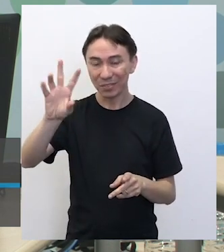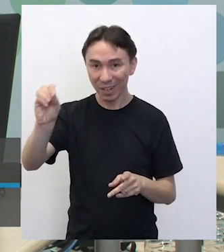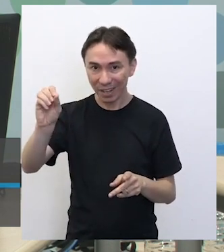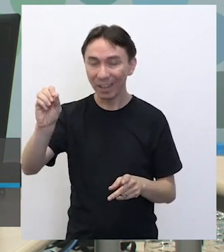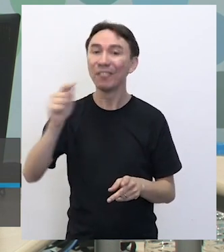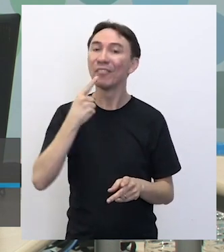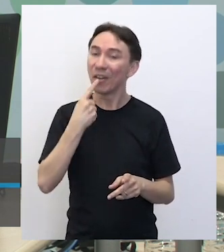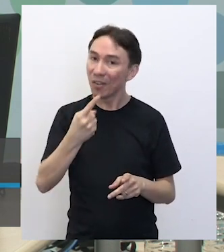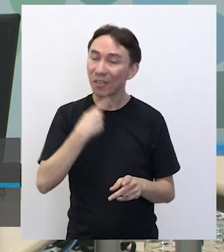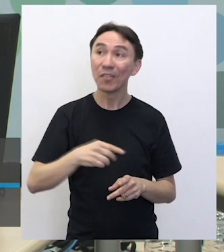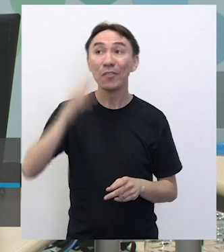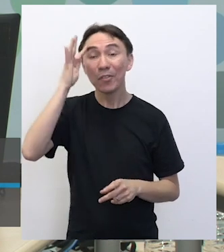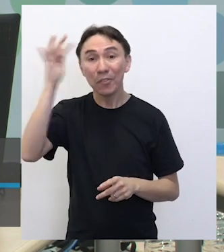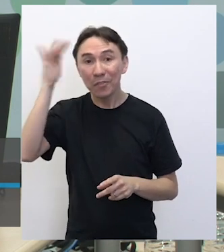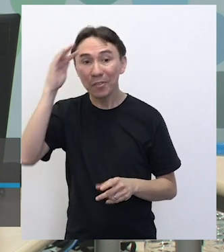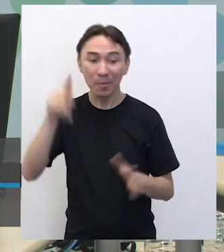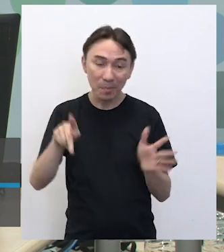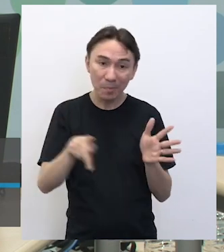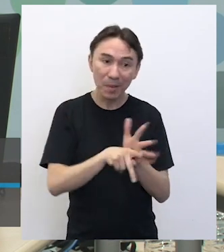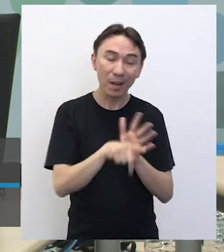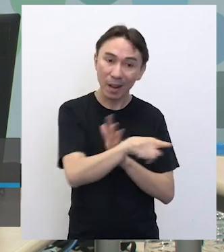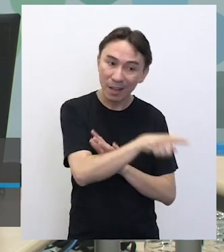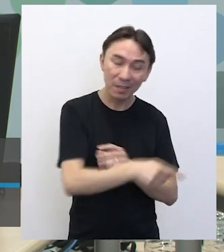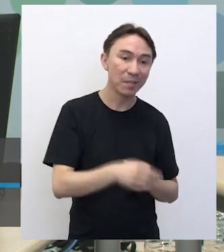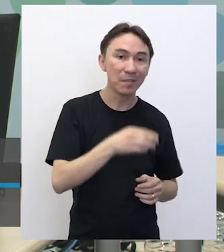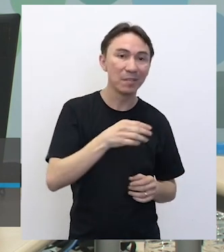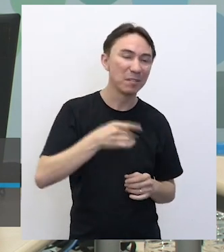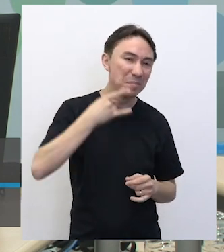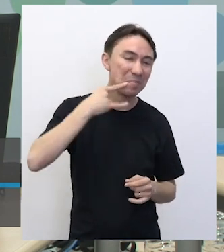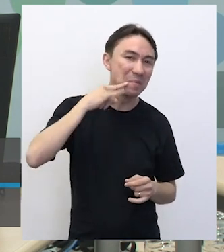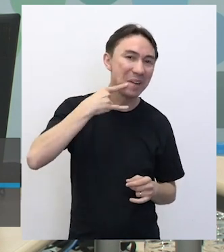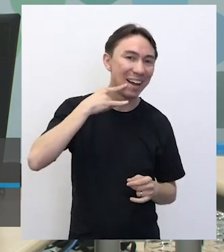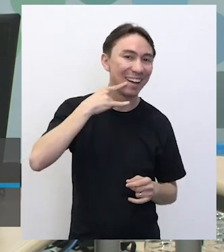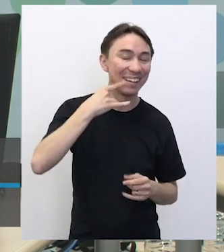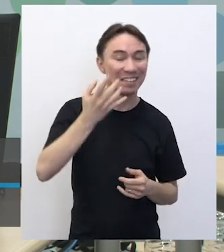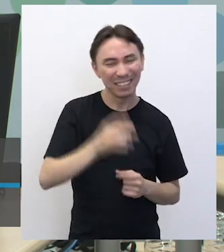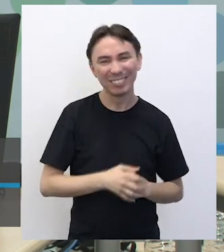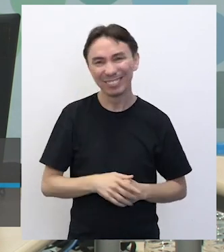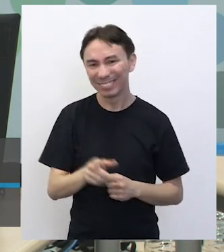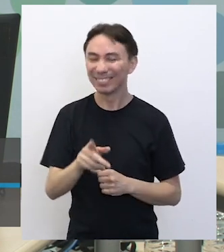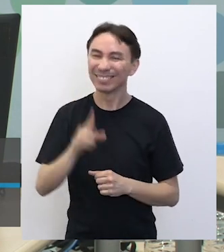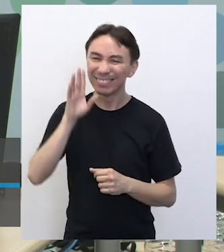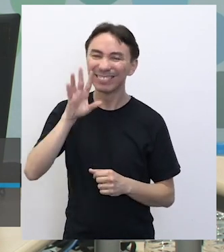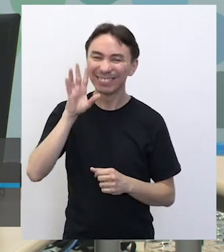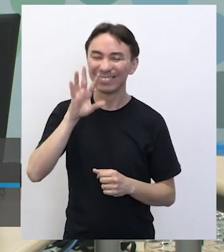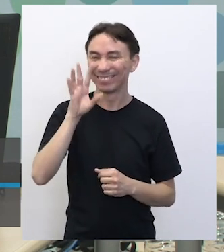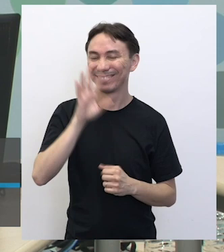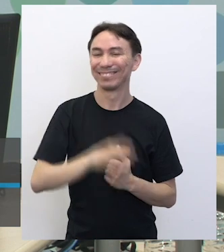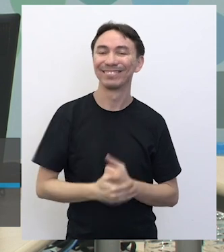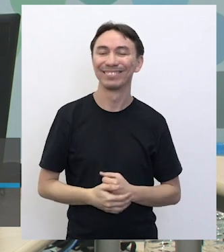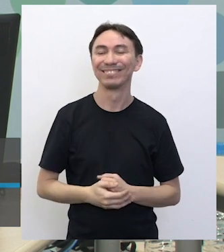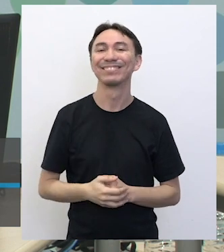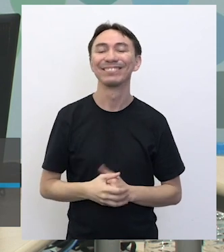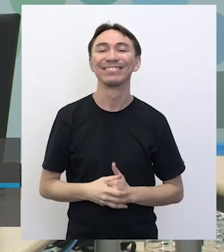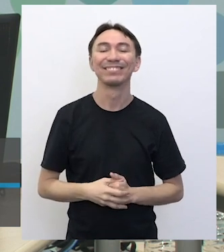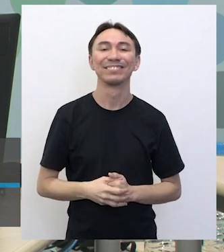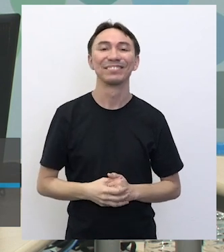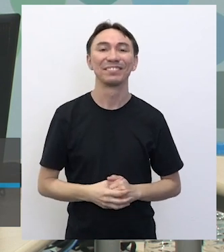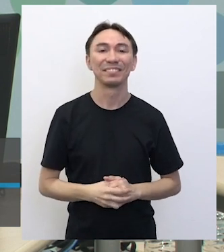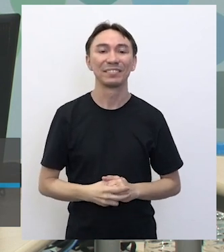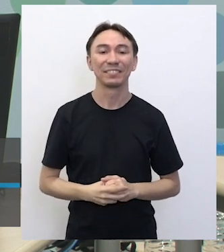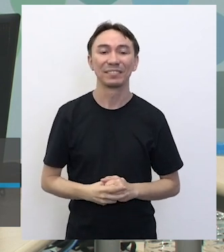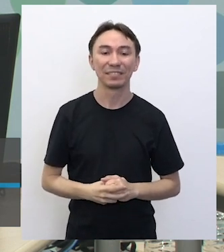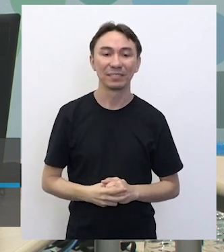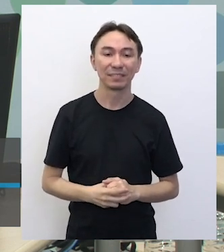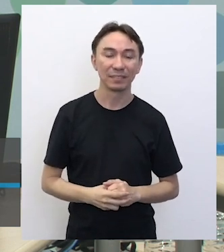né? Várias rodas filosóficas no boteco, né? Que são as melhores, né? Vamos combinar. Algumas são muito legais. Né? Pois é.